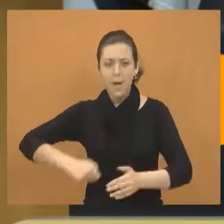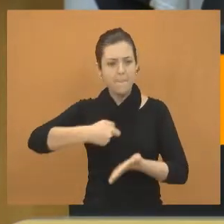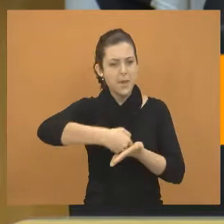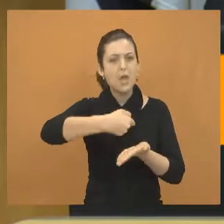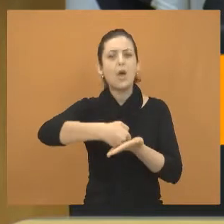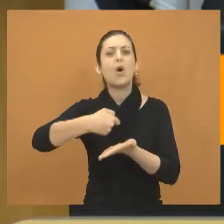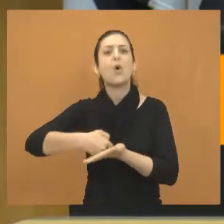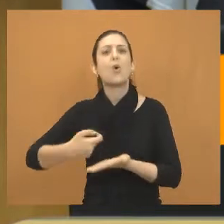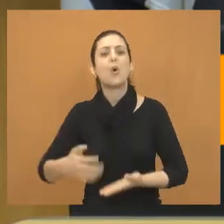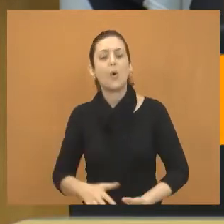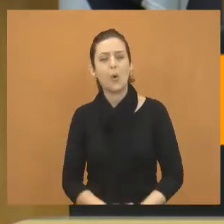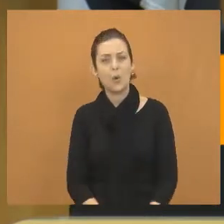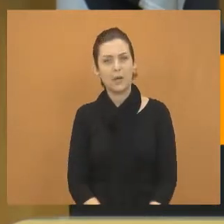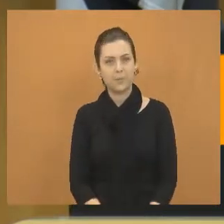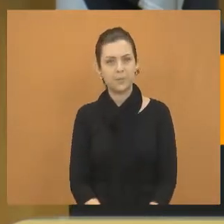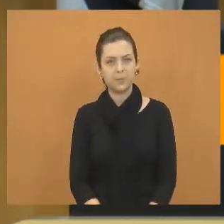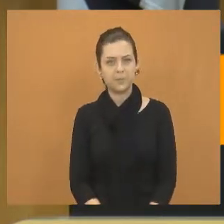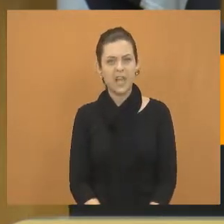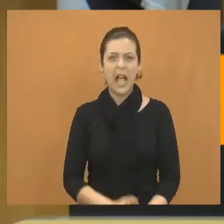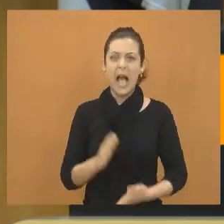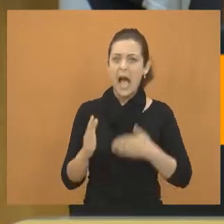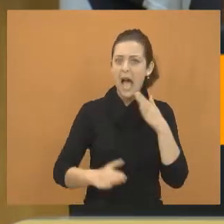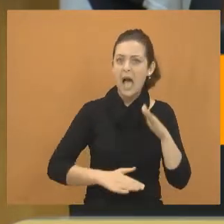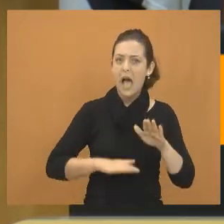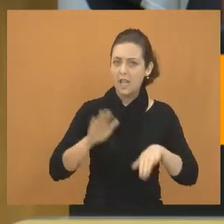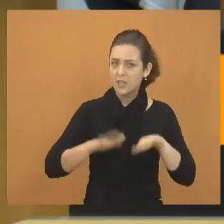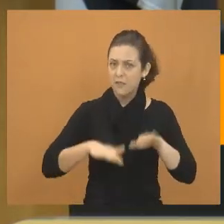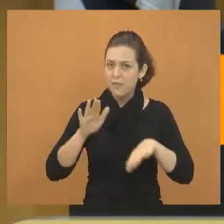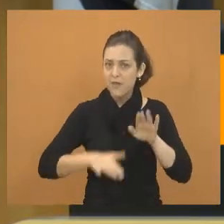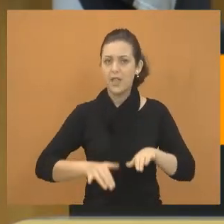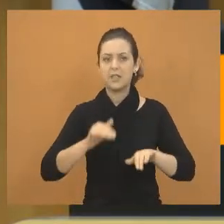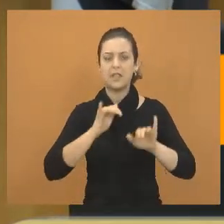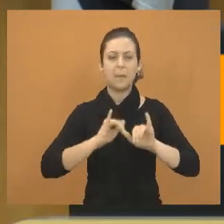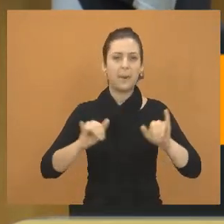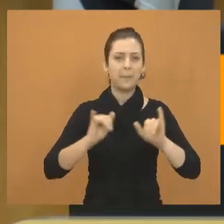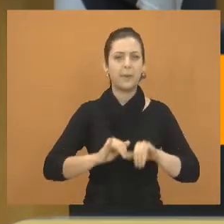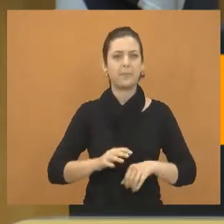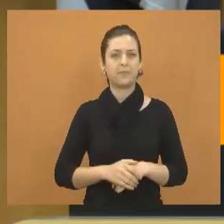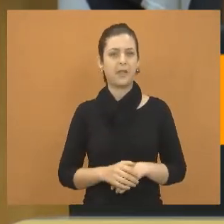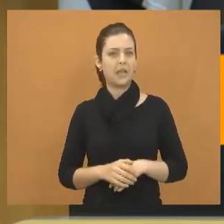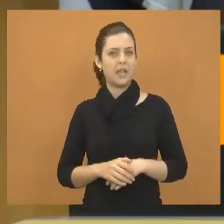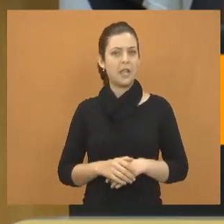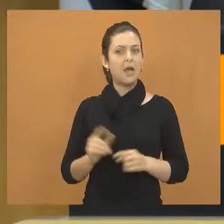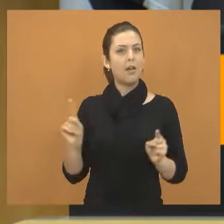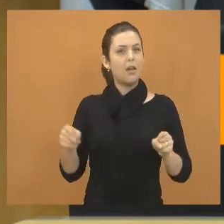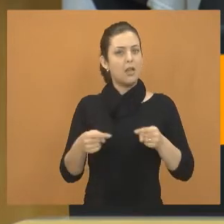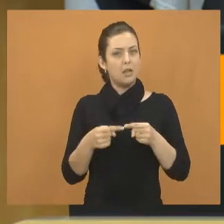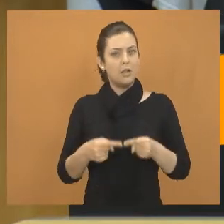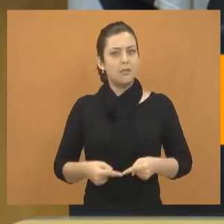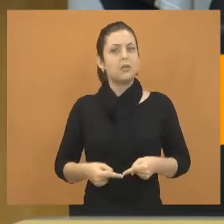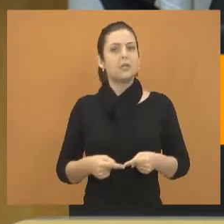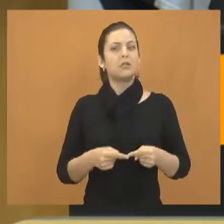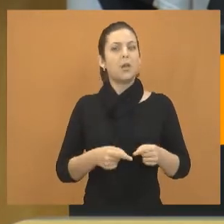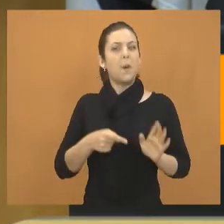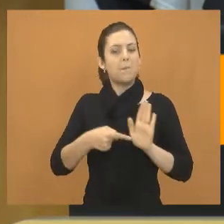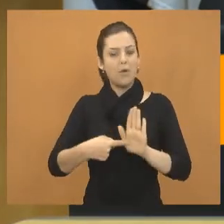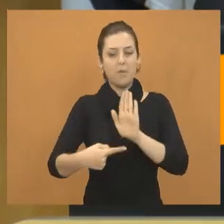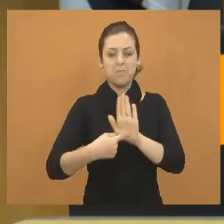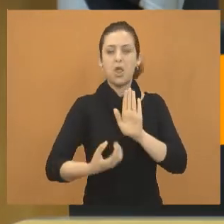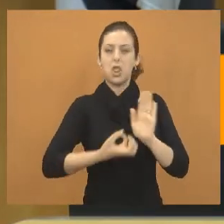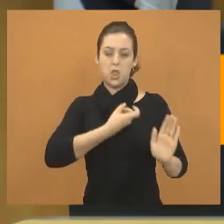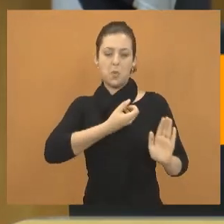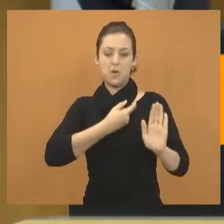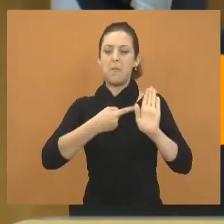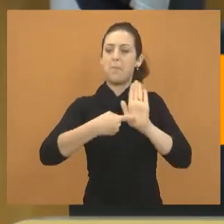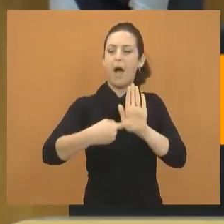cobra isso. Às vezes a gente tem alguma fala aqui, vamos dizer assim, um tanto, eu diria, eloquente, né? Mostrando números,